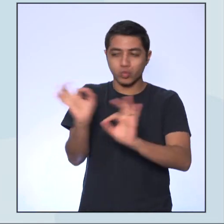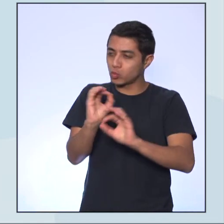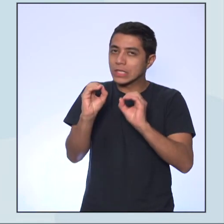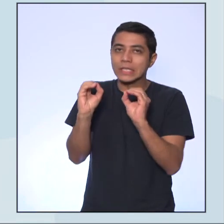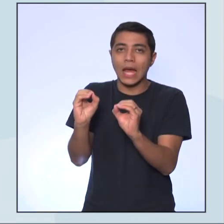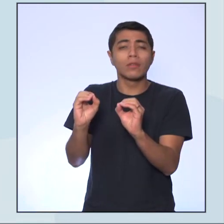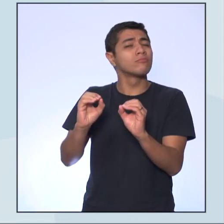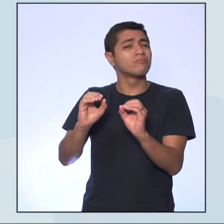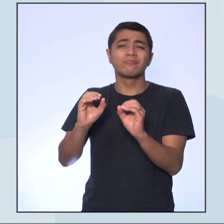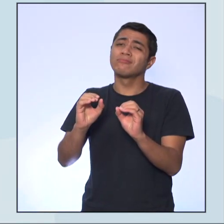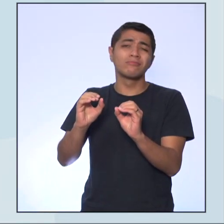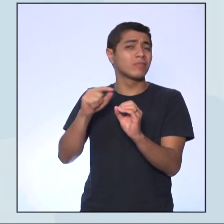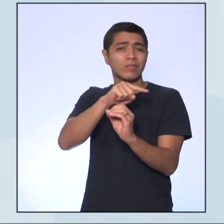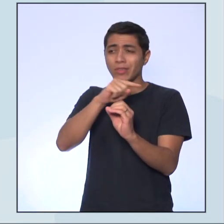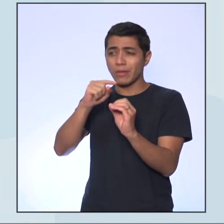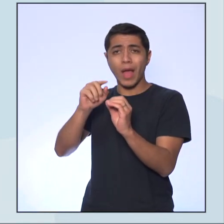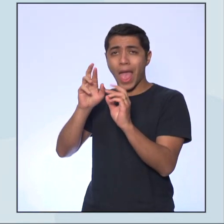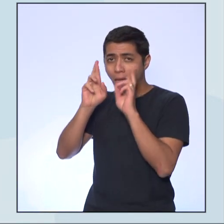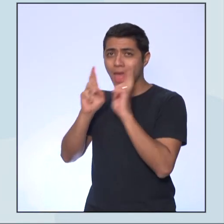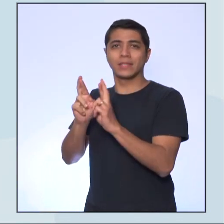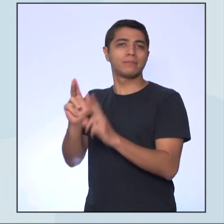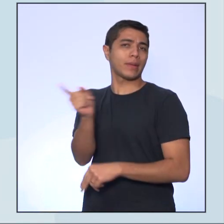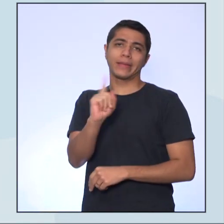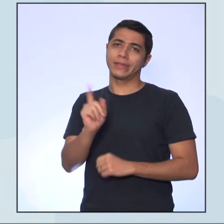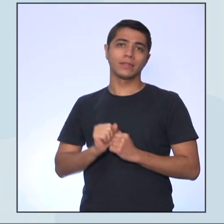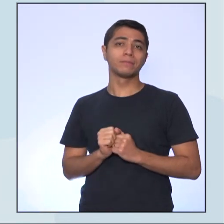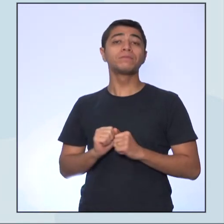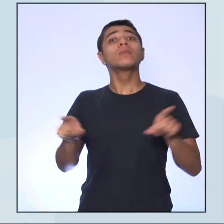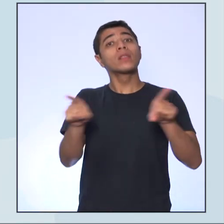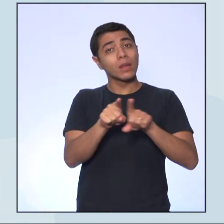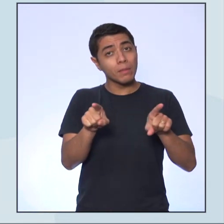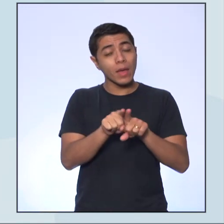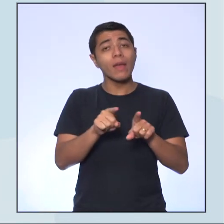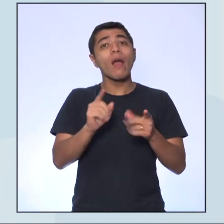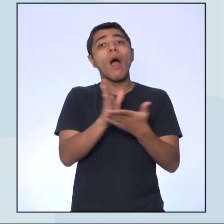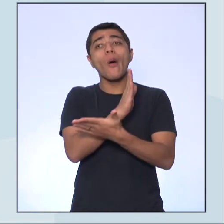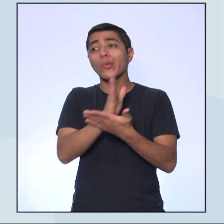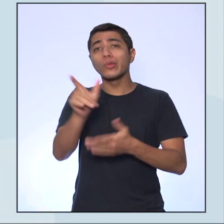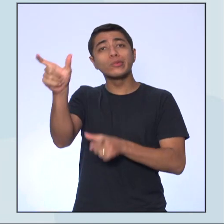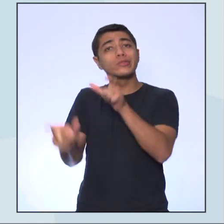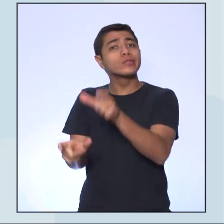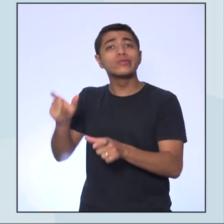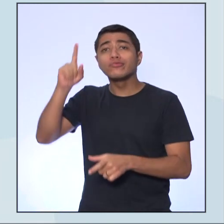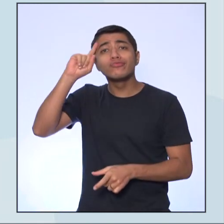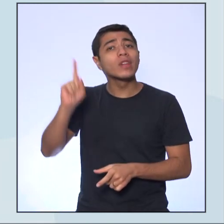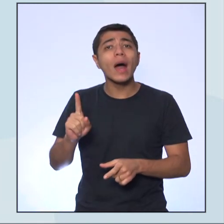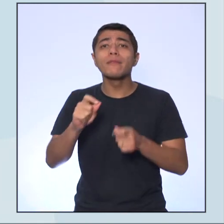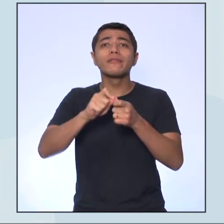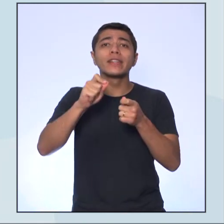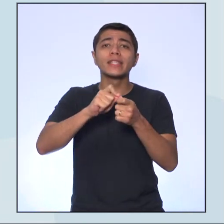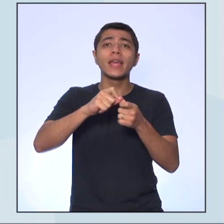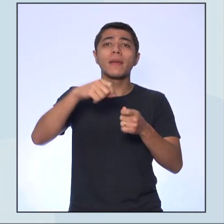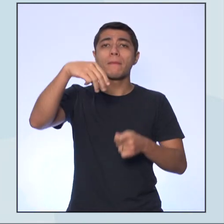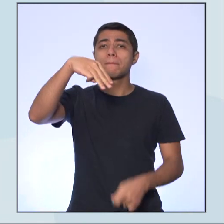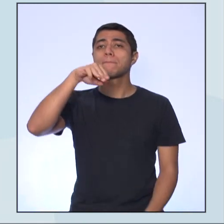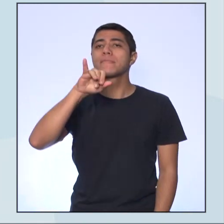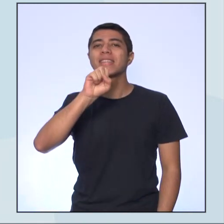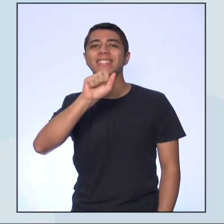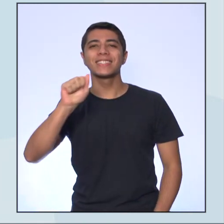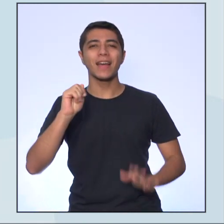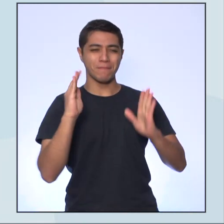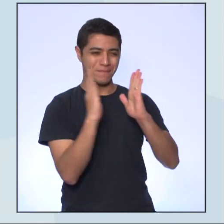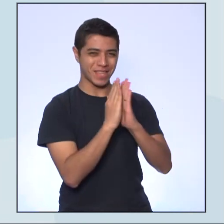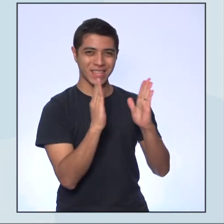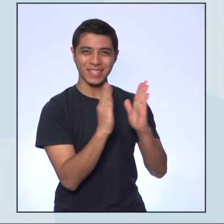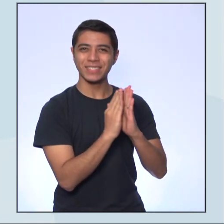da liturgia da igreja. Eles não sabiam celebrar uma missa, eles não sabiam celebrar uma extrema-unção, um batizado, porque eles não tiveram